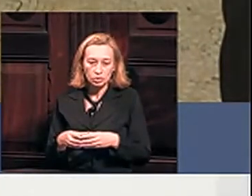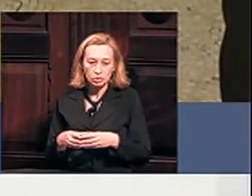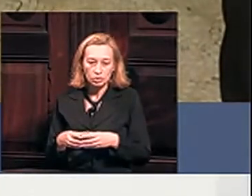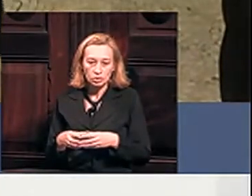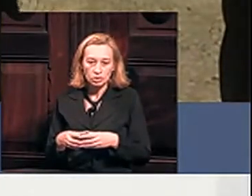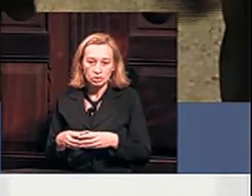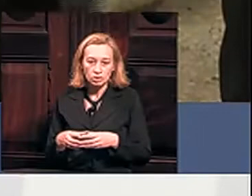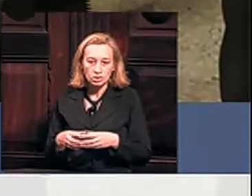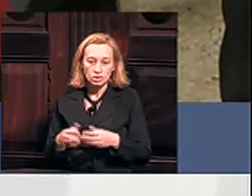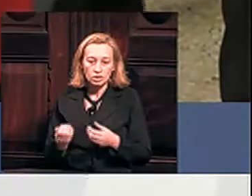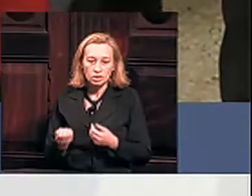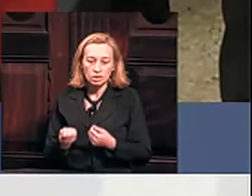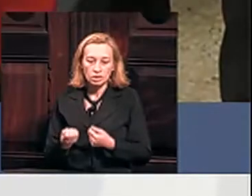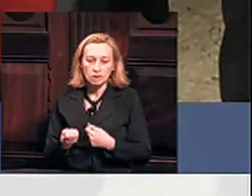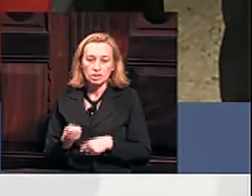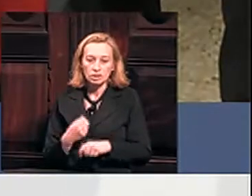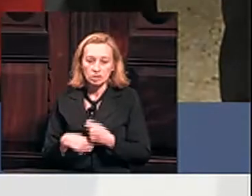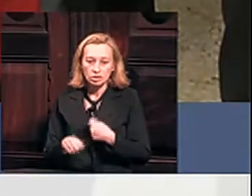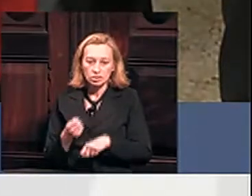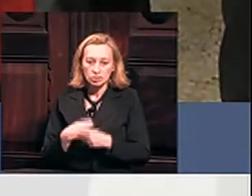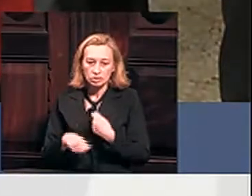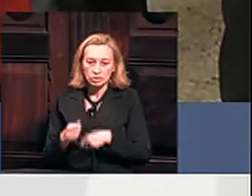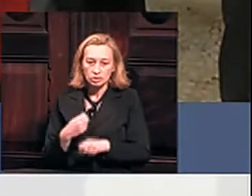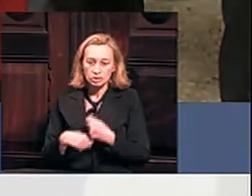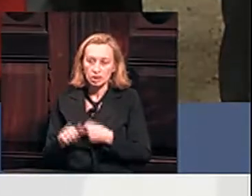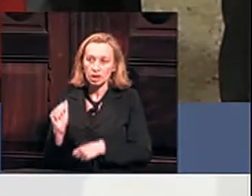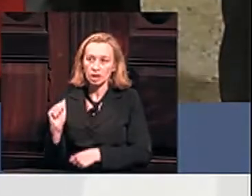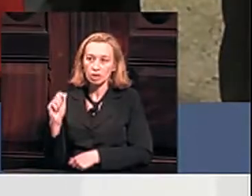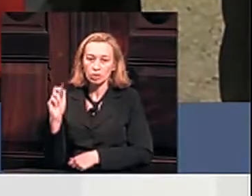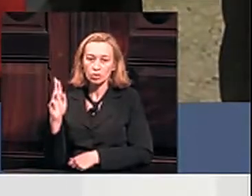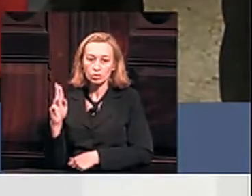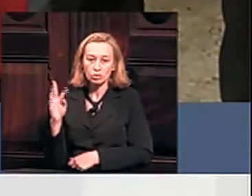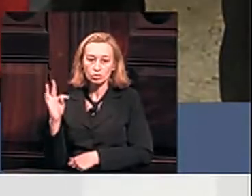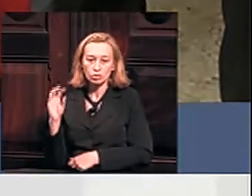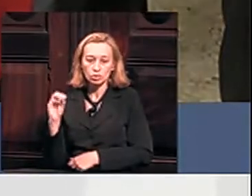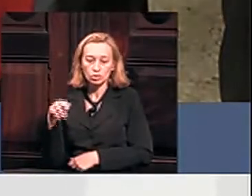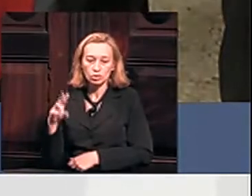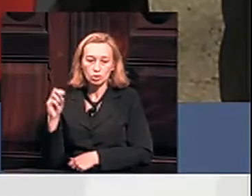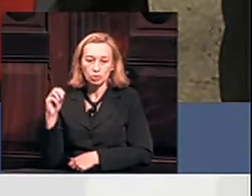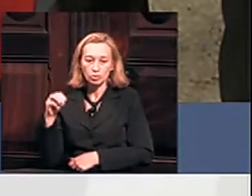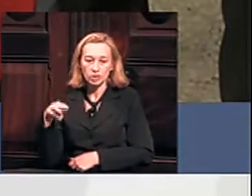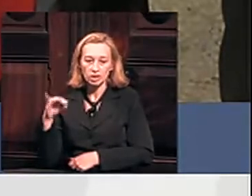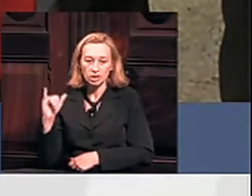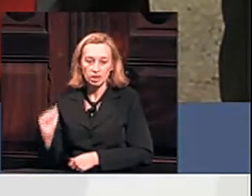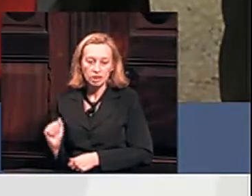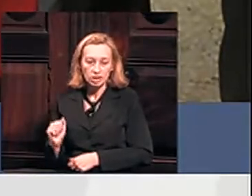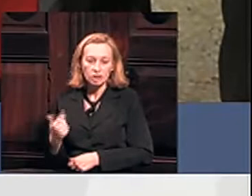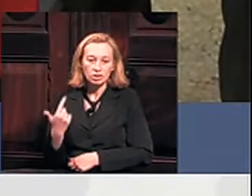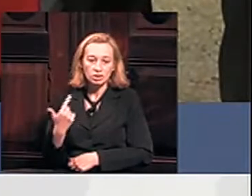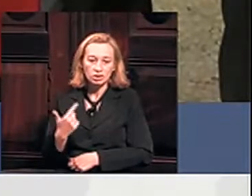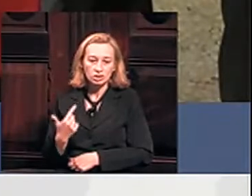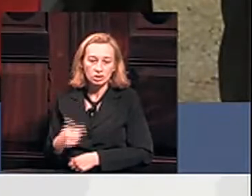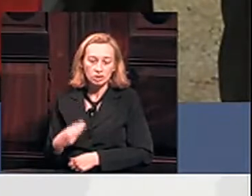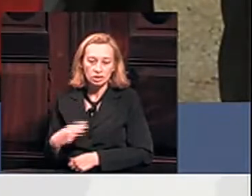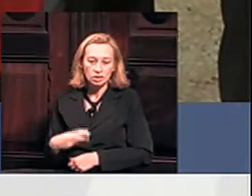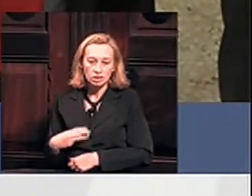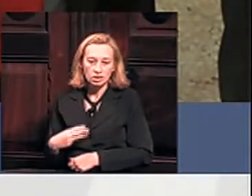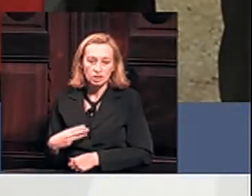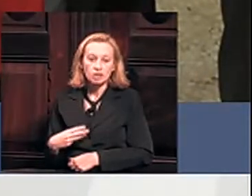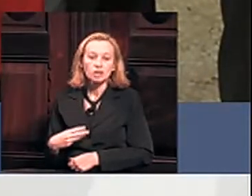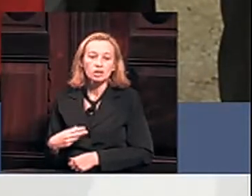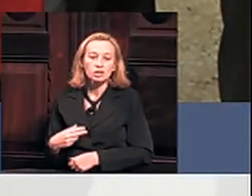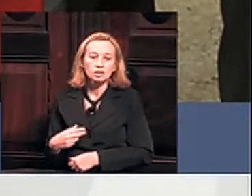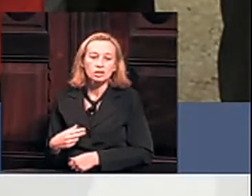controle majoritário das suas ações. E de dois, entendendo a